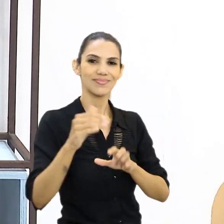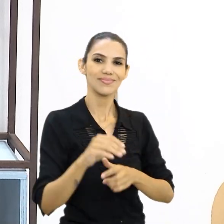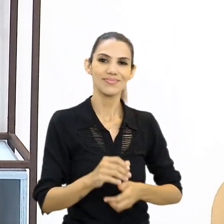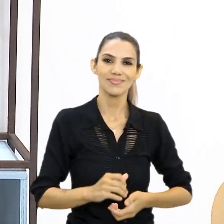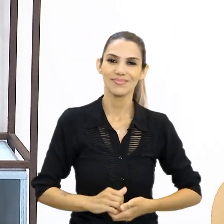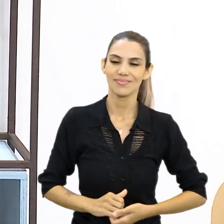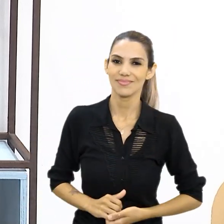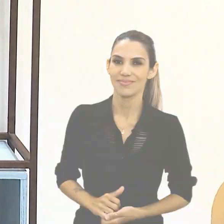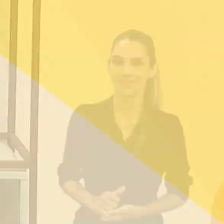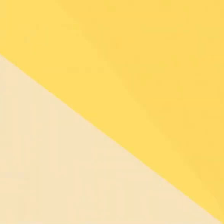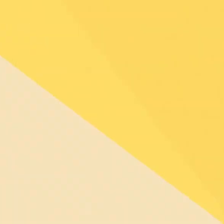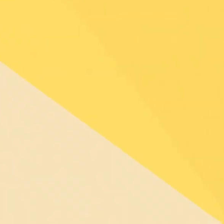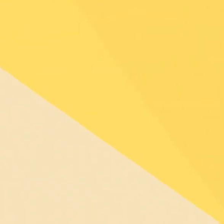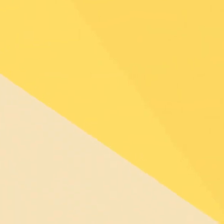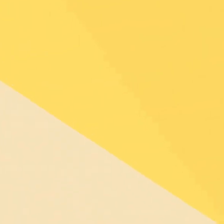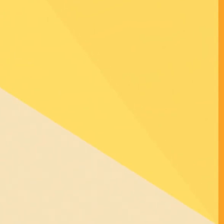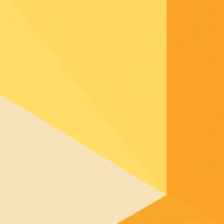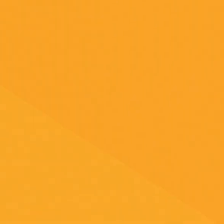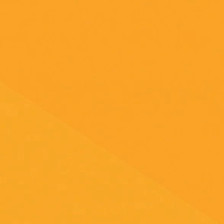no ar.